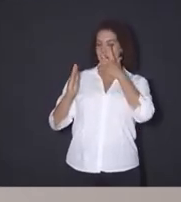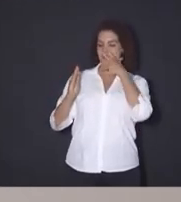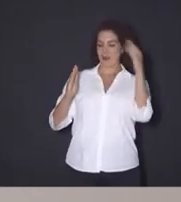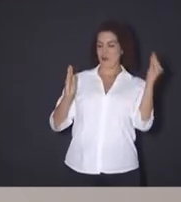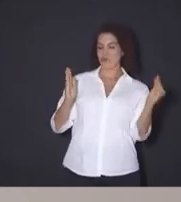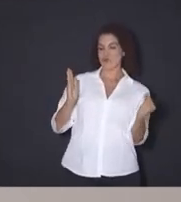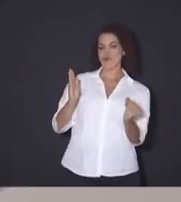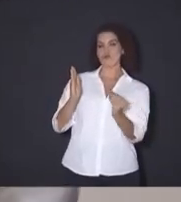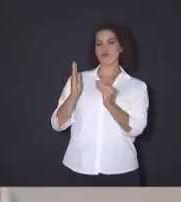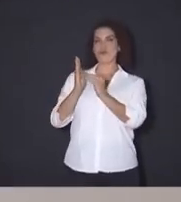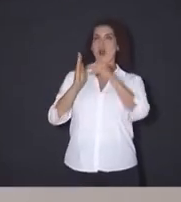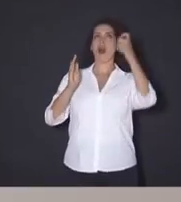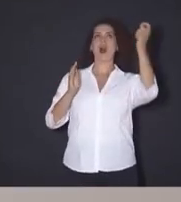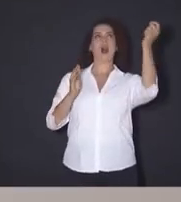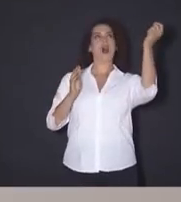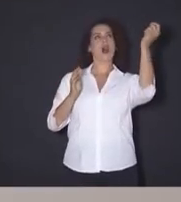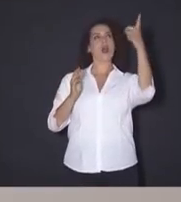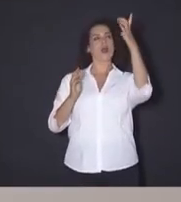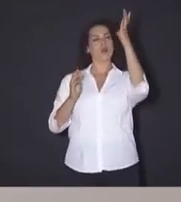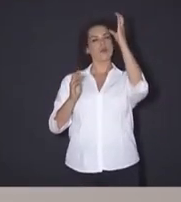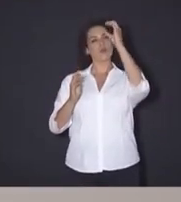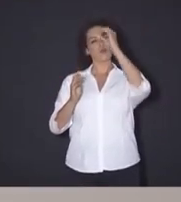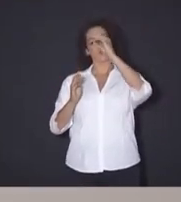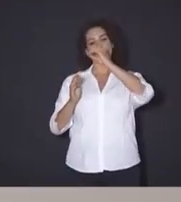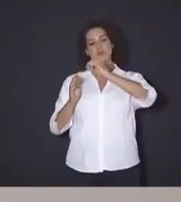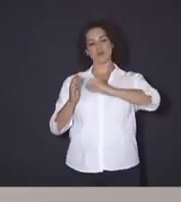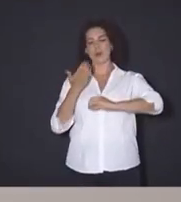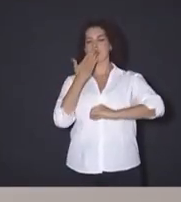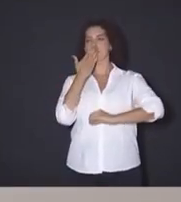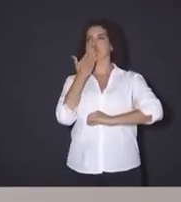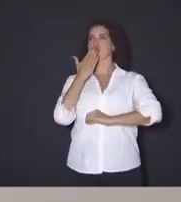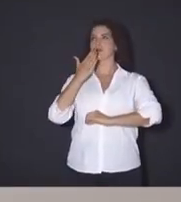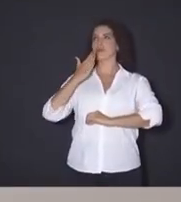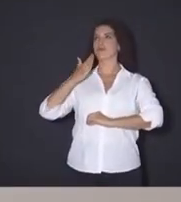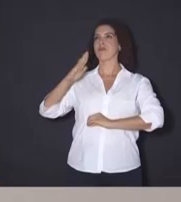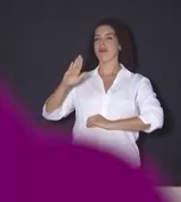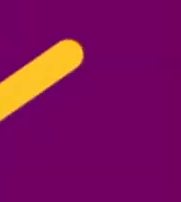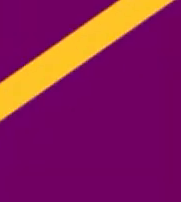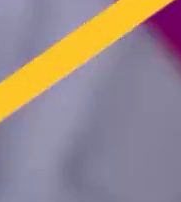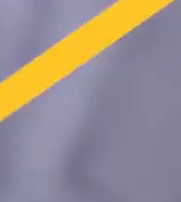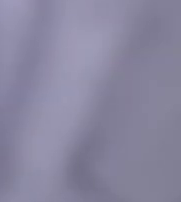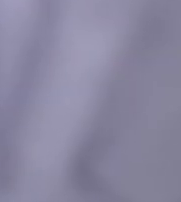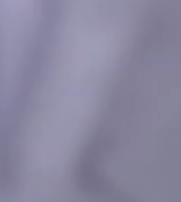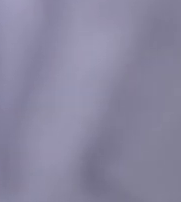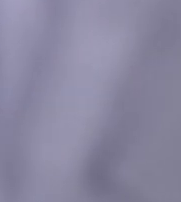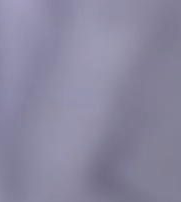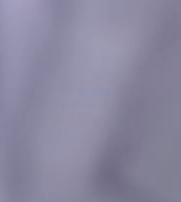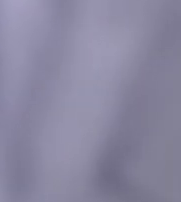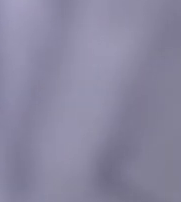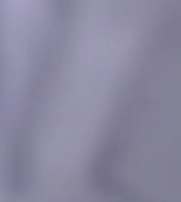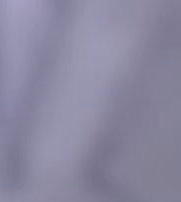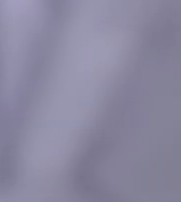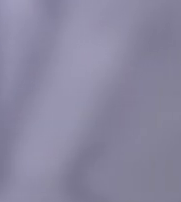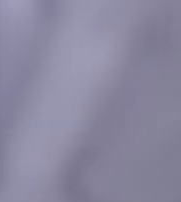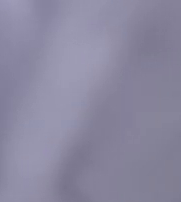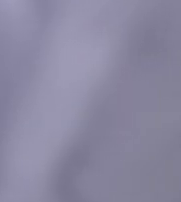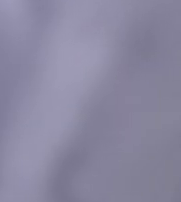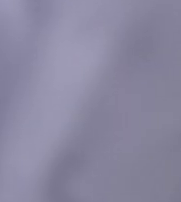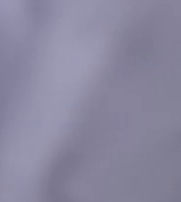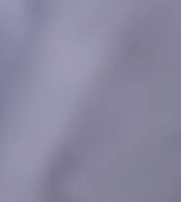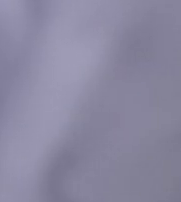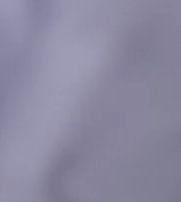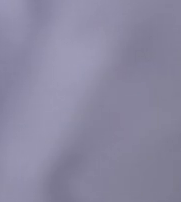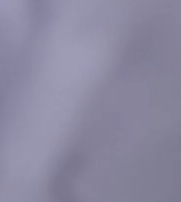luz do sol encerra e as promessas divinas da esperança estética afro